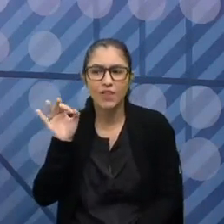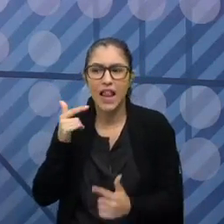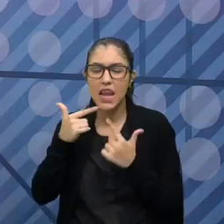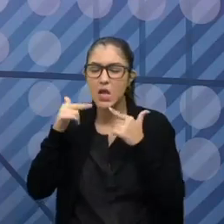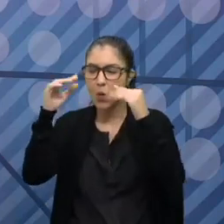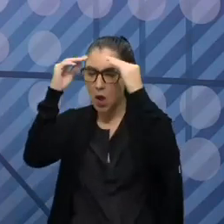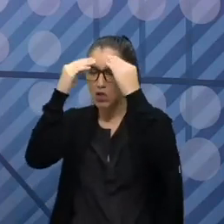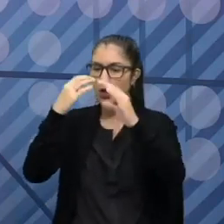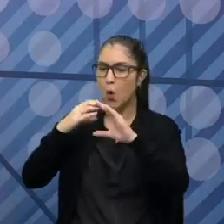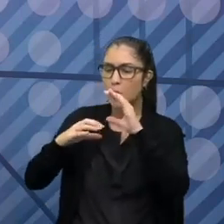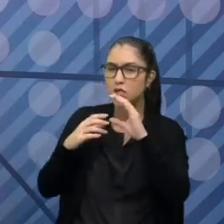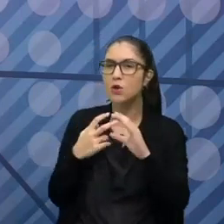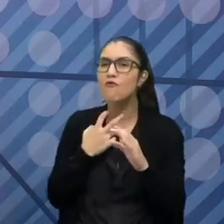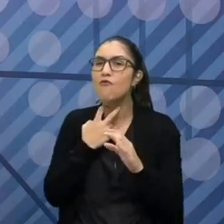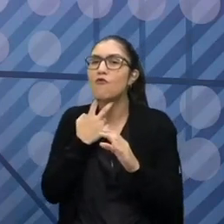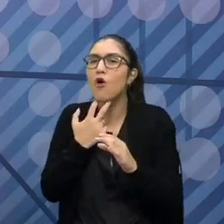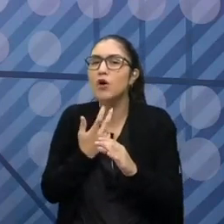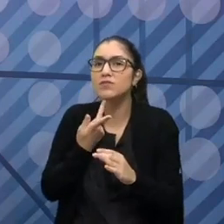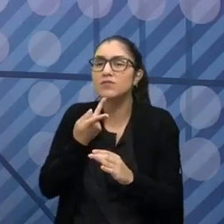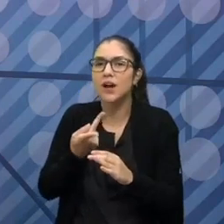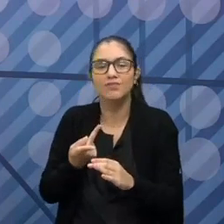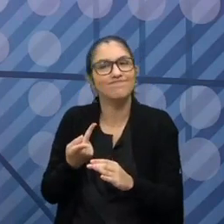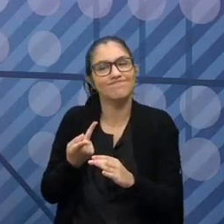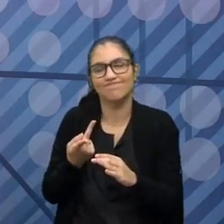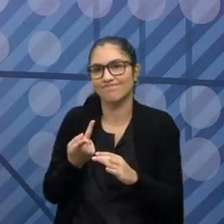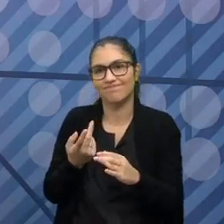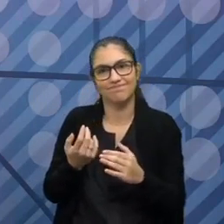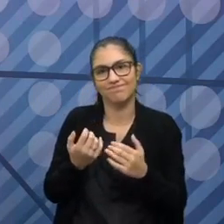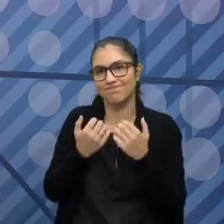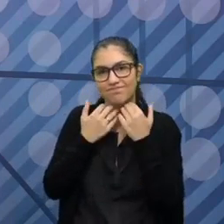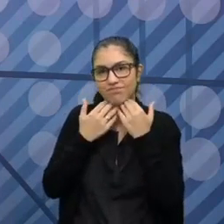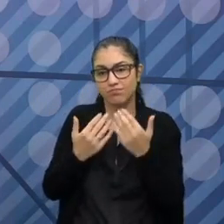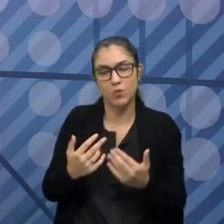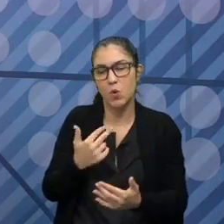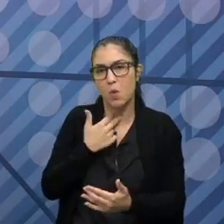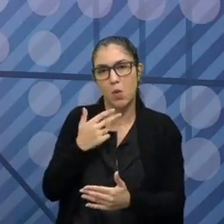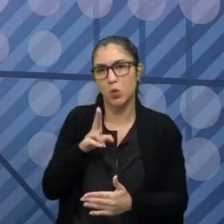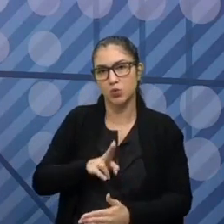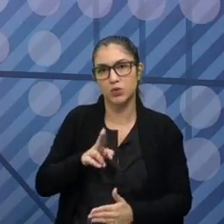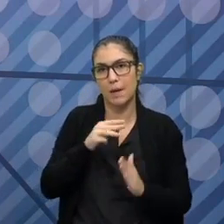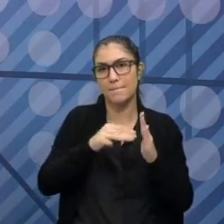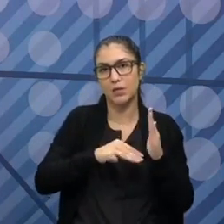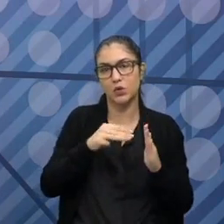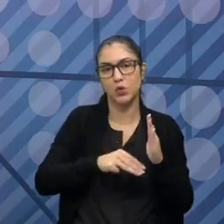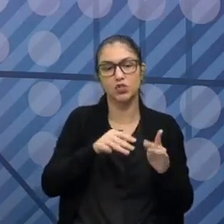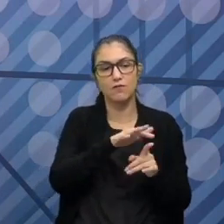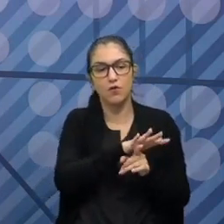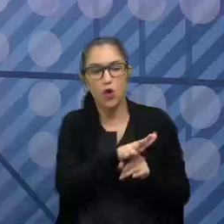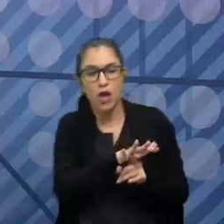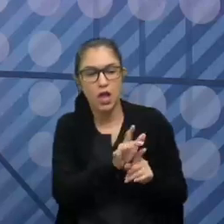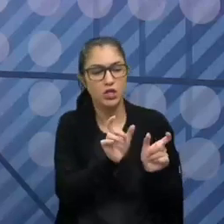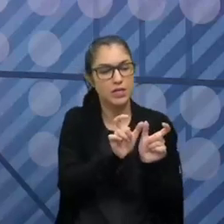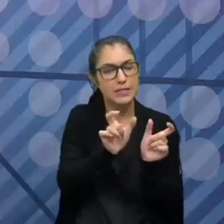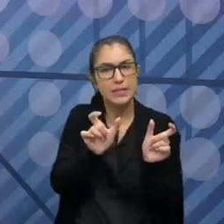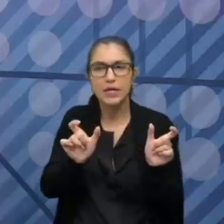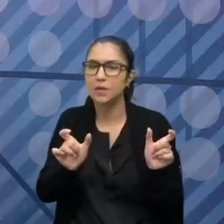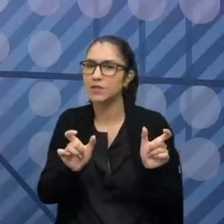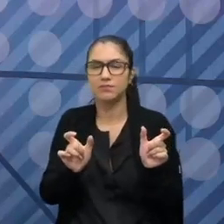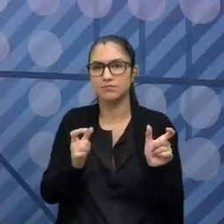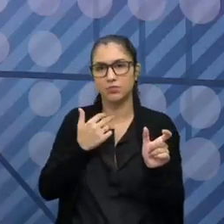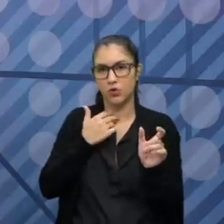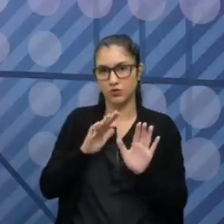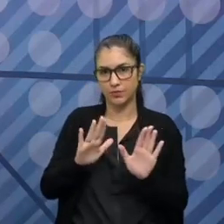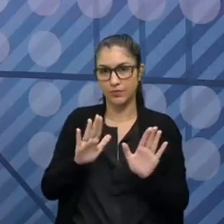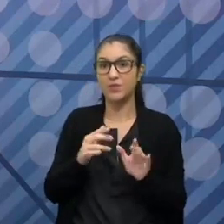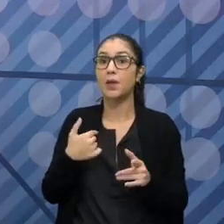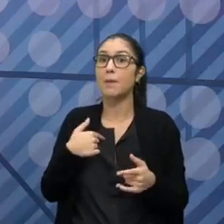linguagem, da comunicação, a voz, então aí eu realmente não posso usar a metodologia da fonética, das sílabas com esse surdo.